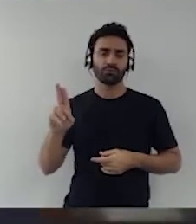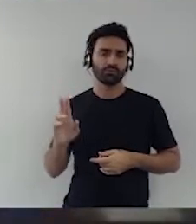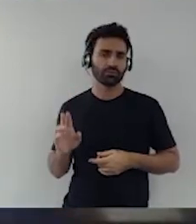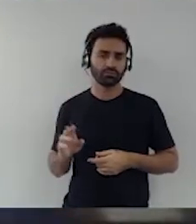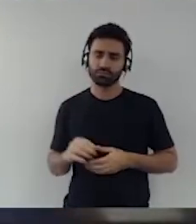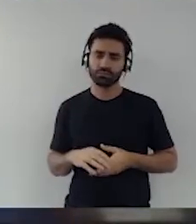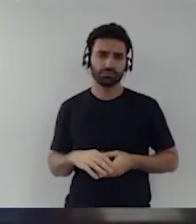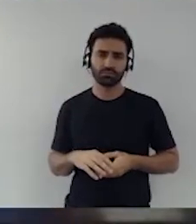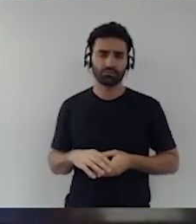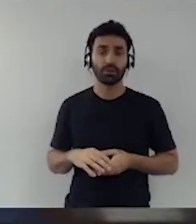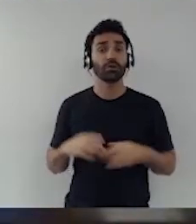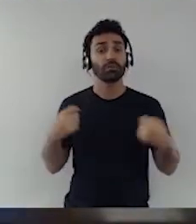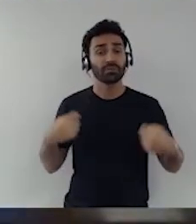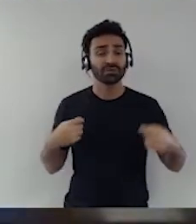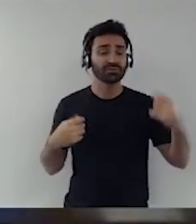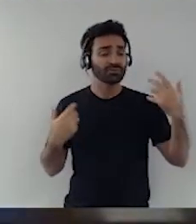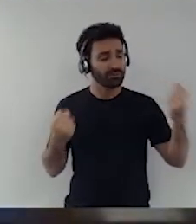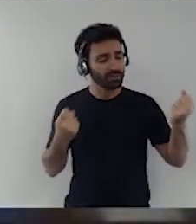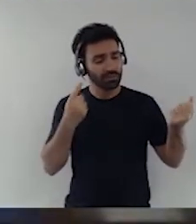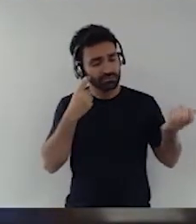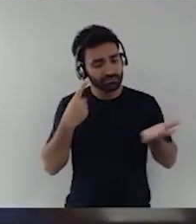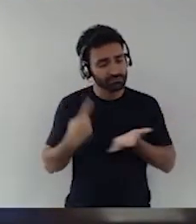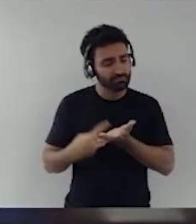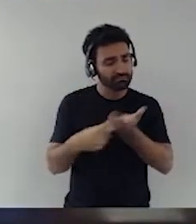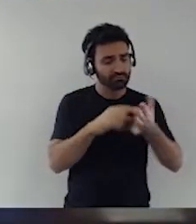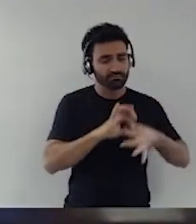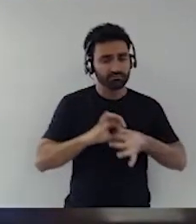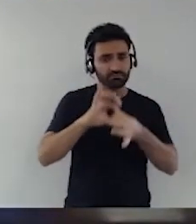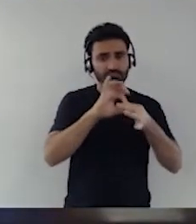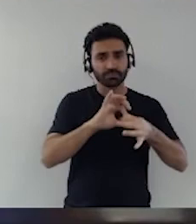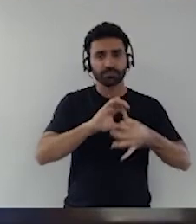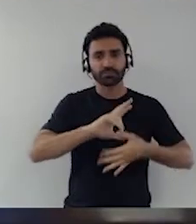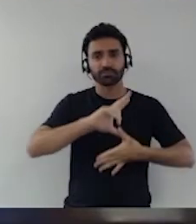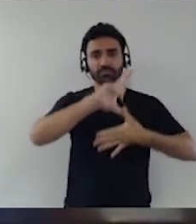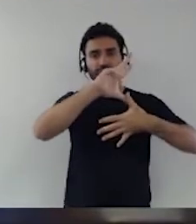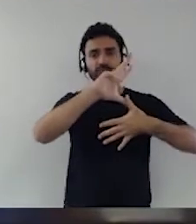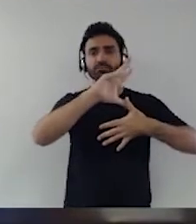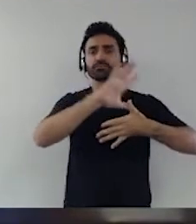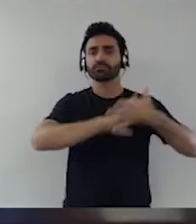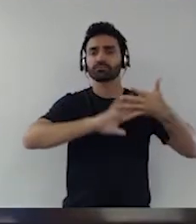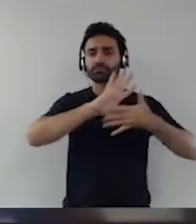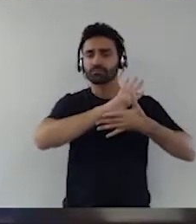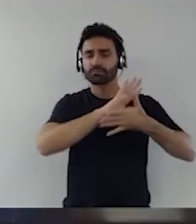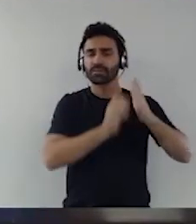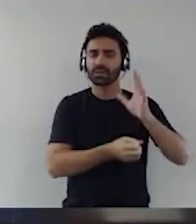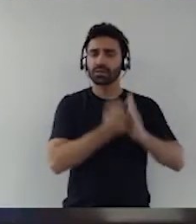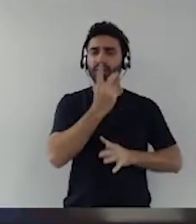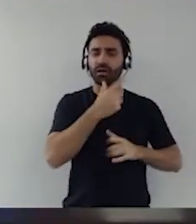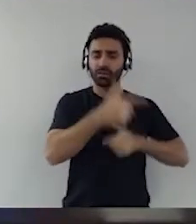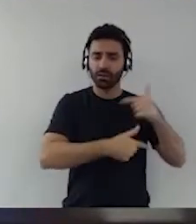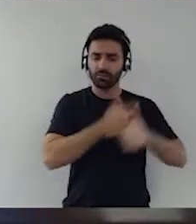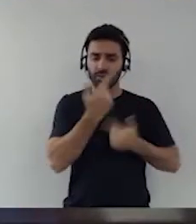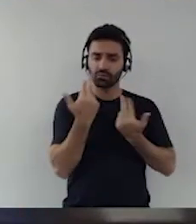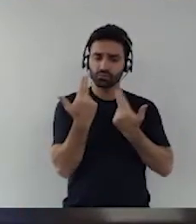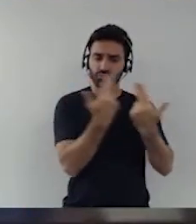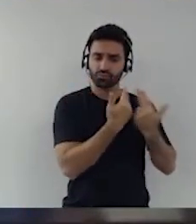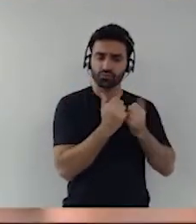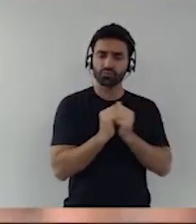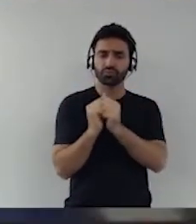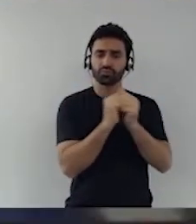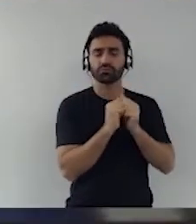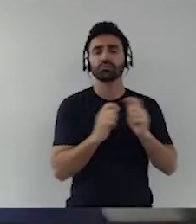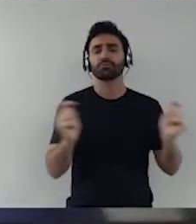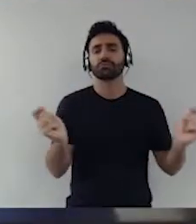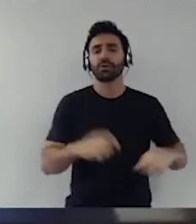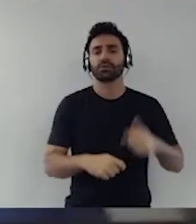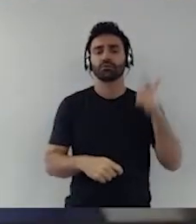preciso pensar alianças e coalizões latino-americanas que possam construir agendas comuns que vão